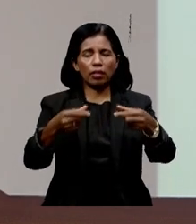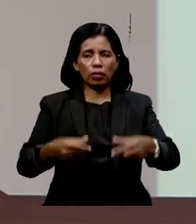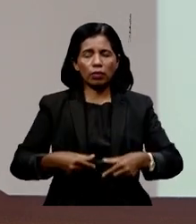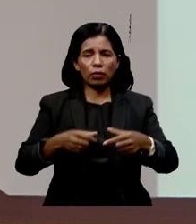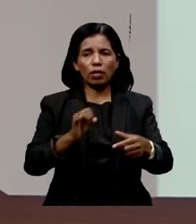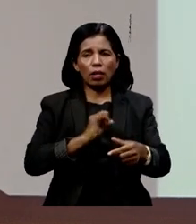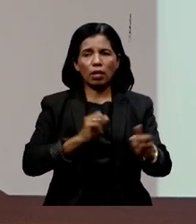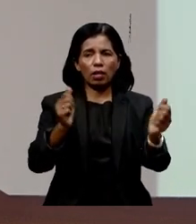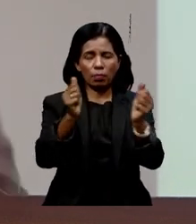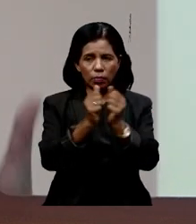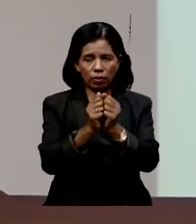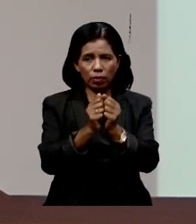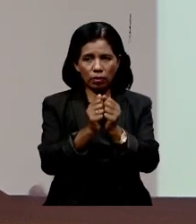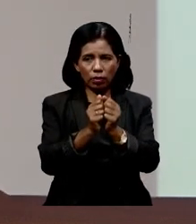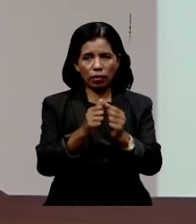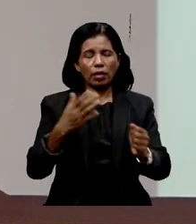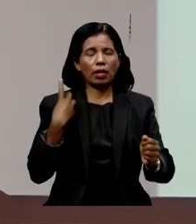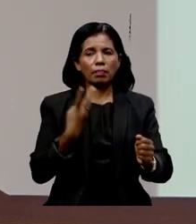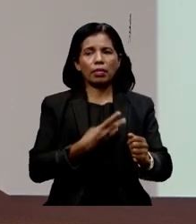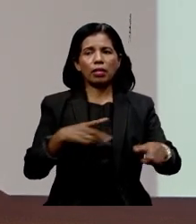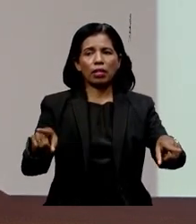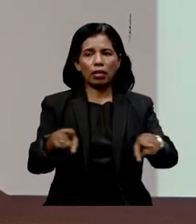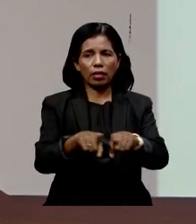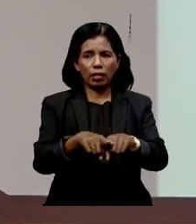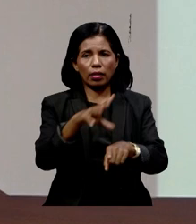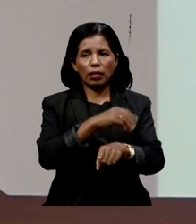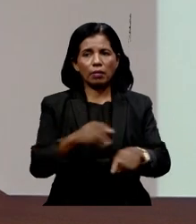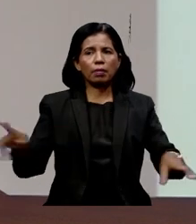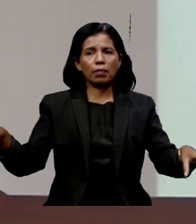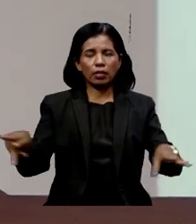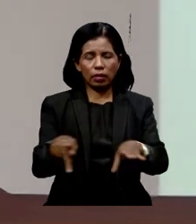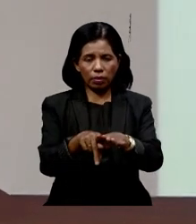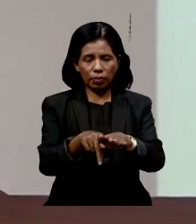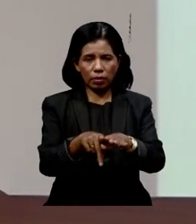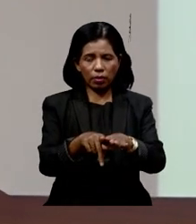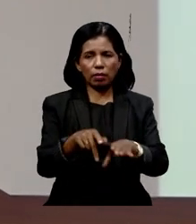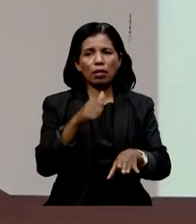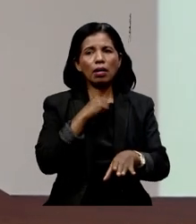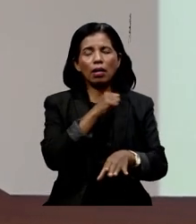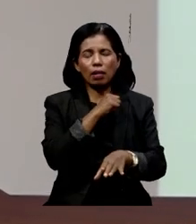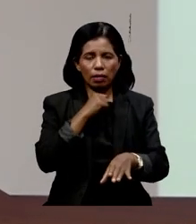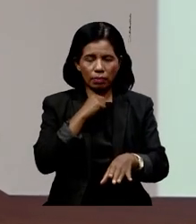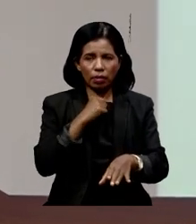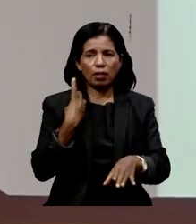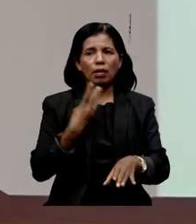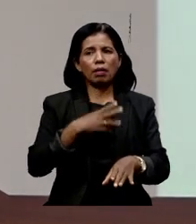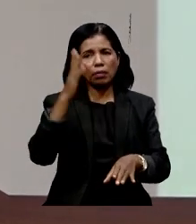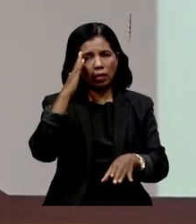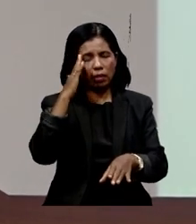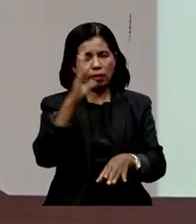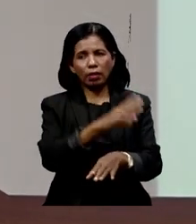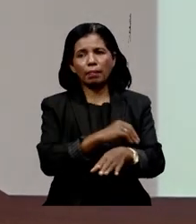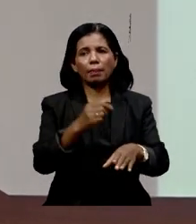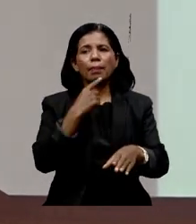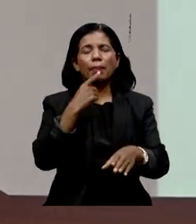a matcurizi, a minha posição, a luz doação, a minha participação, a mão em cataca. E também, devemos, a